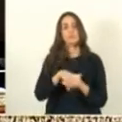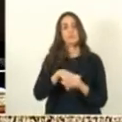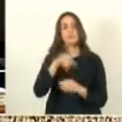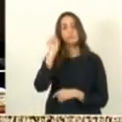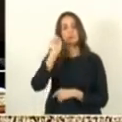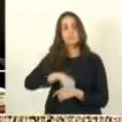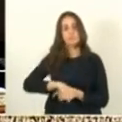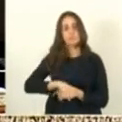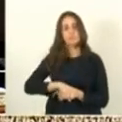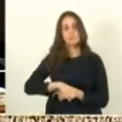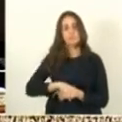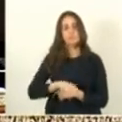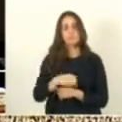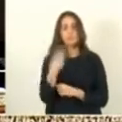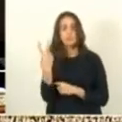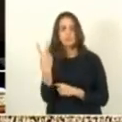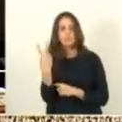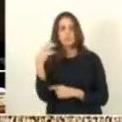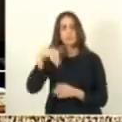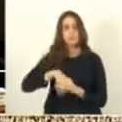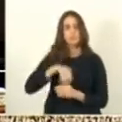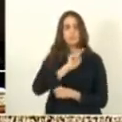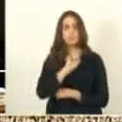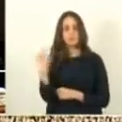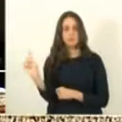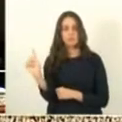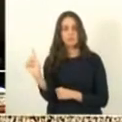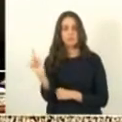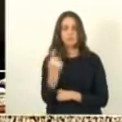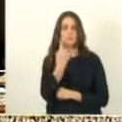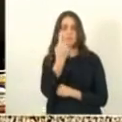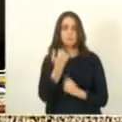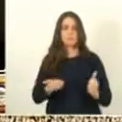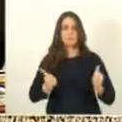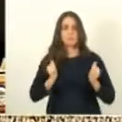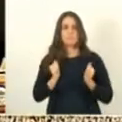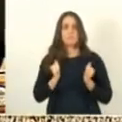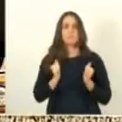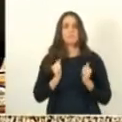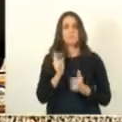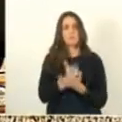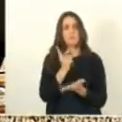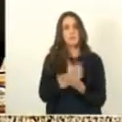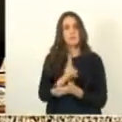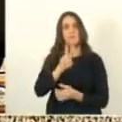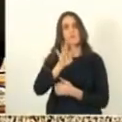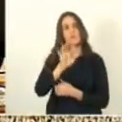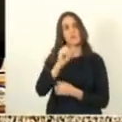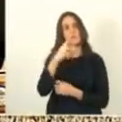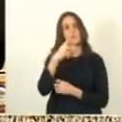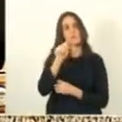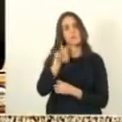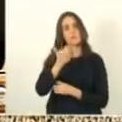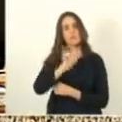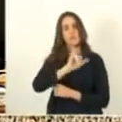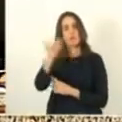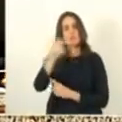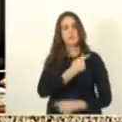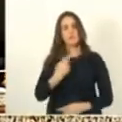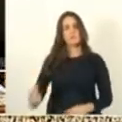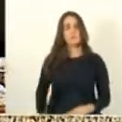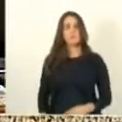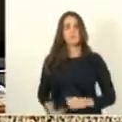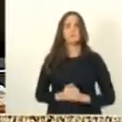28 votos sim, 2 votos não, 1 abstenção, fica mantido o veto parcial, comunique-se ao governador.